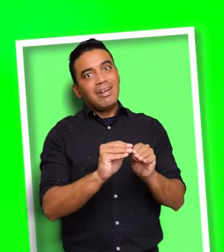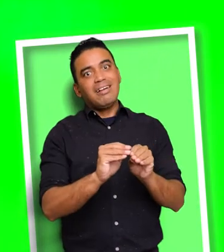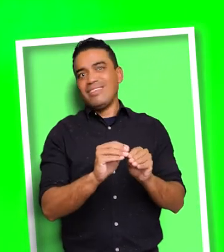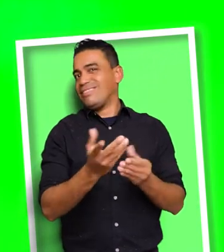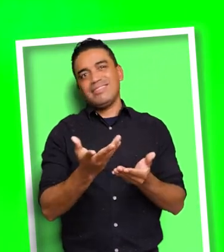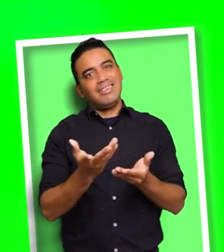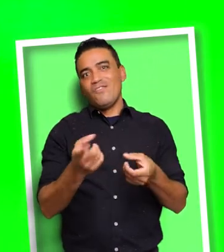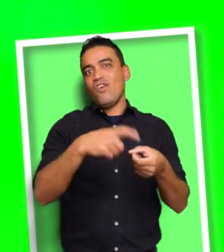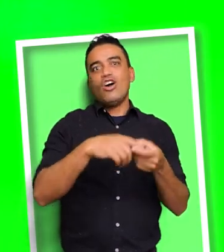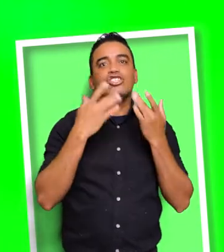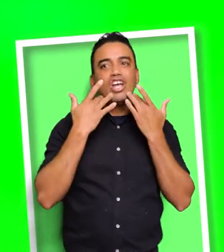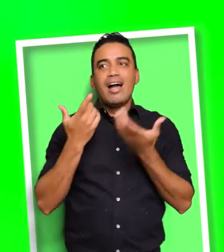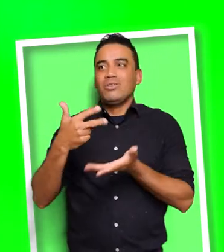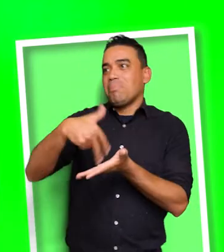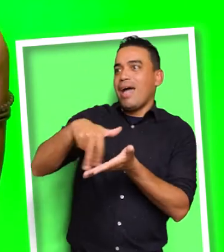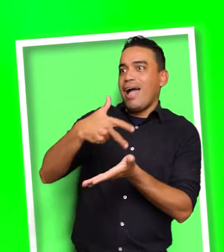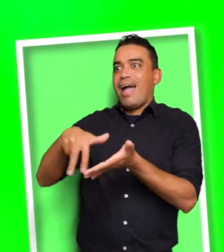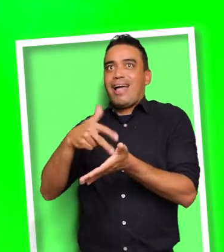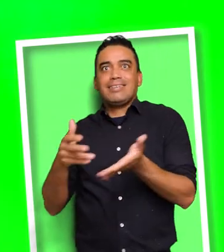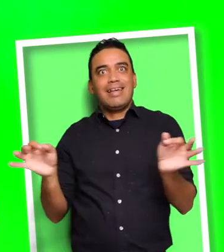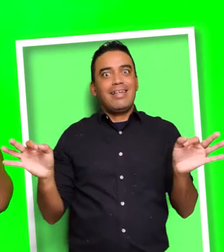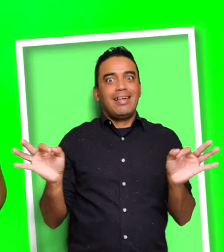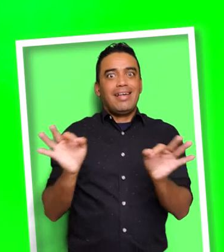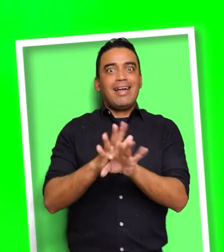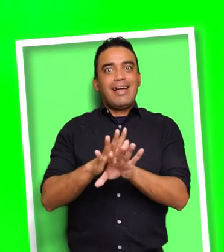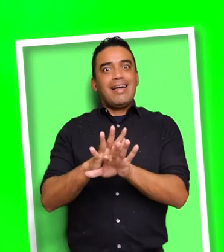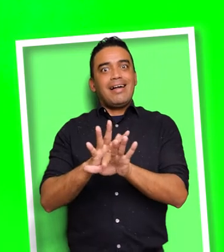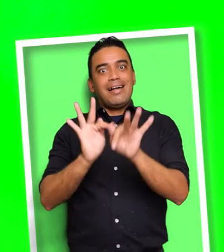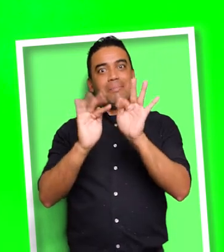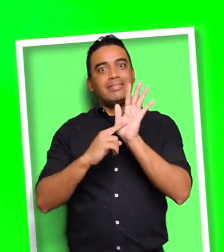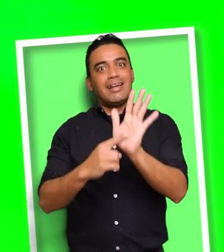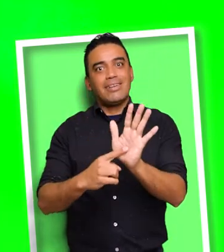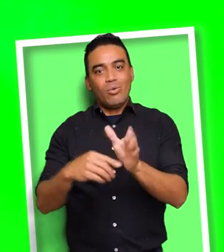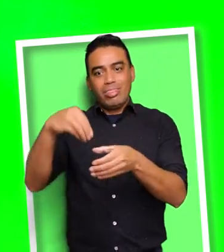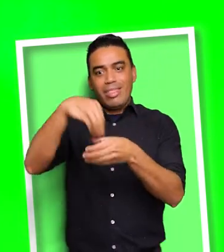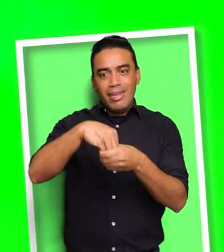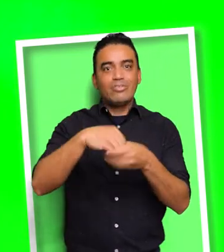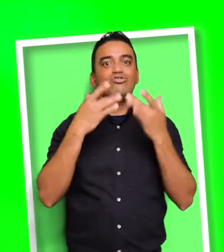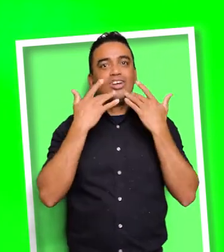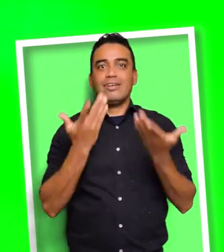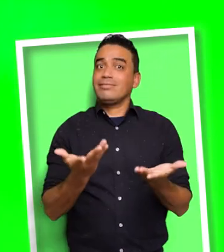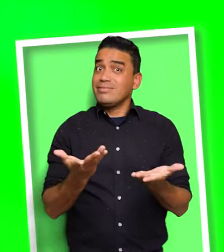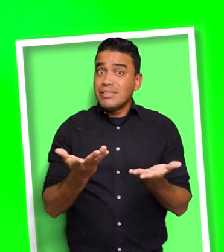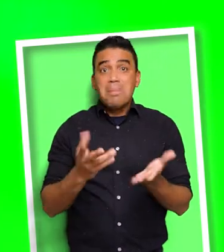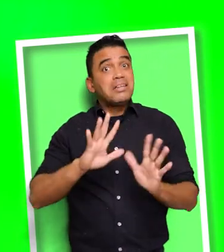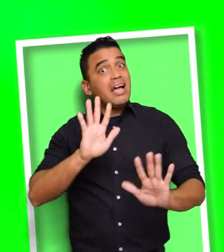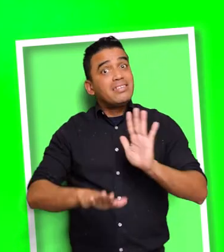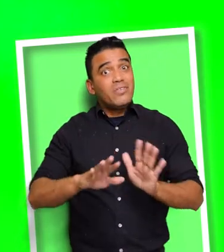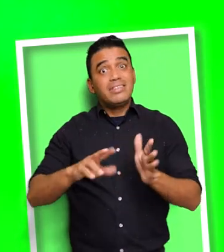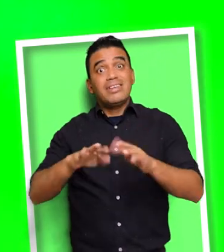para o teatro. Aí todo entra os bailarinos, aí todo mundo dança, aí você tem um número dentro do espetáculo, mas que às